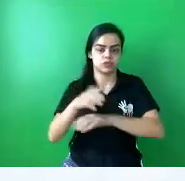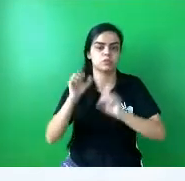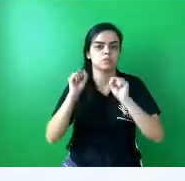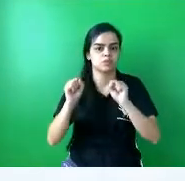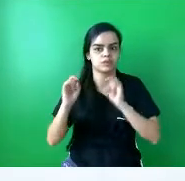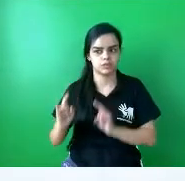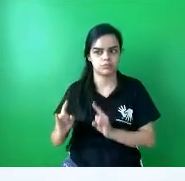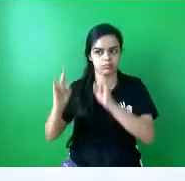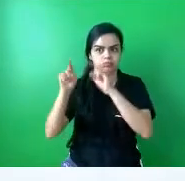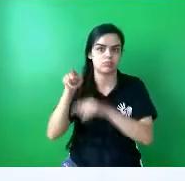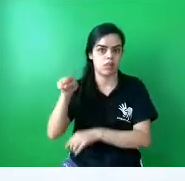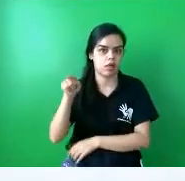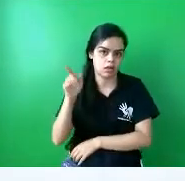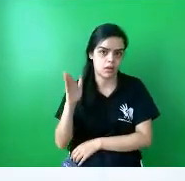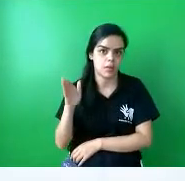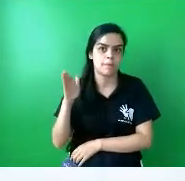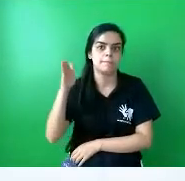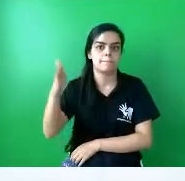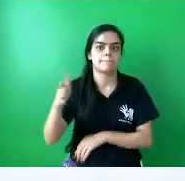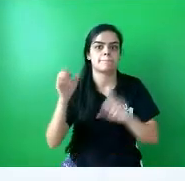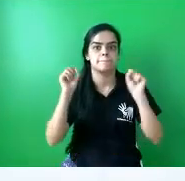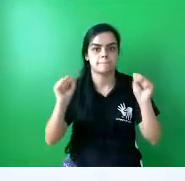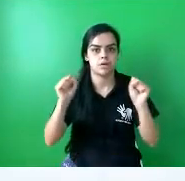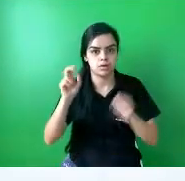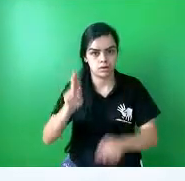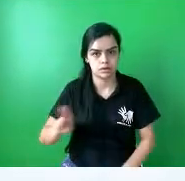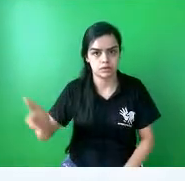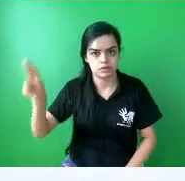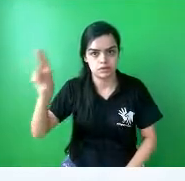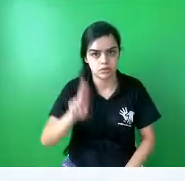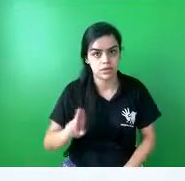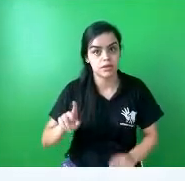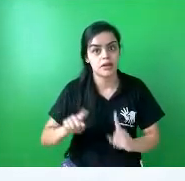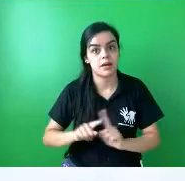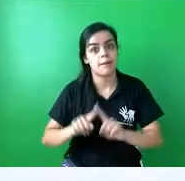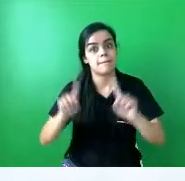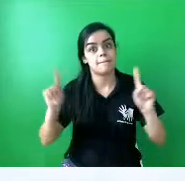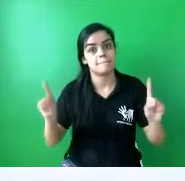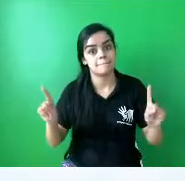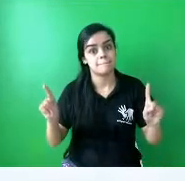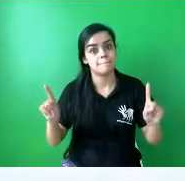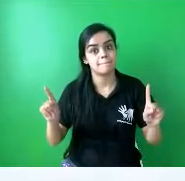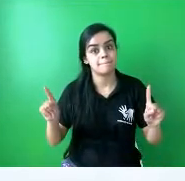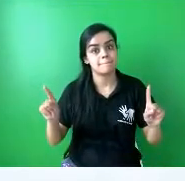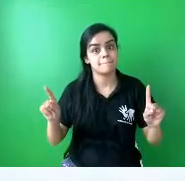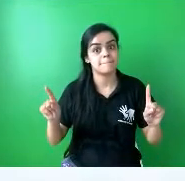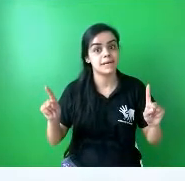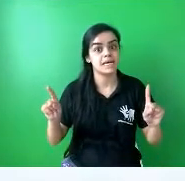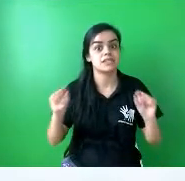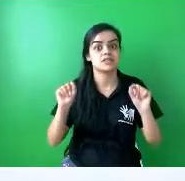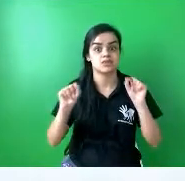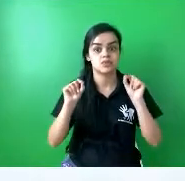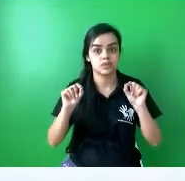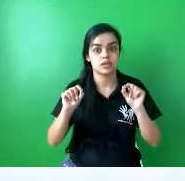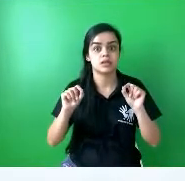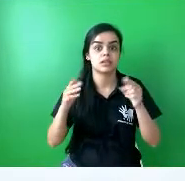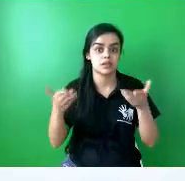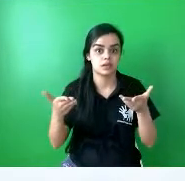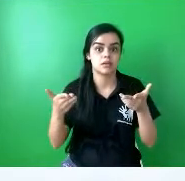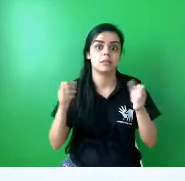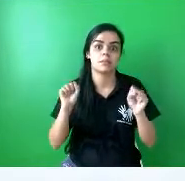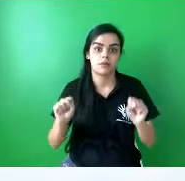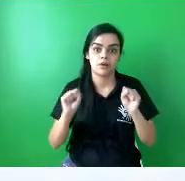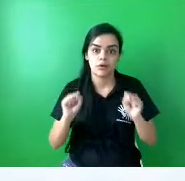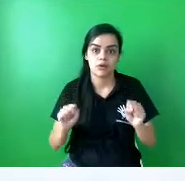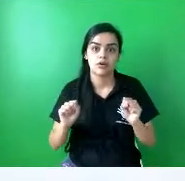que devem ou que poderão serem utilizadas. Mais que isso, pode? Não pode, porque senão é passível,